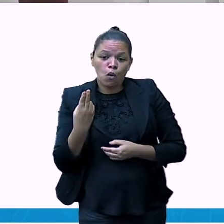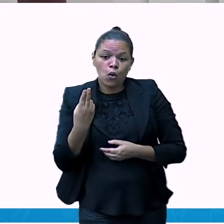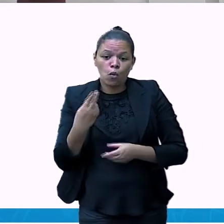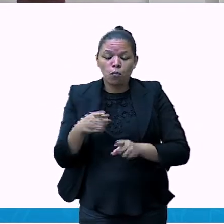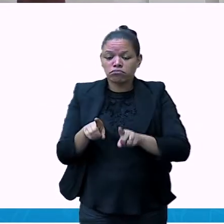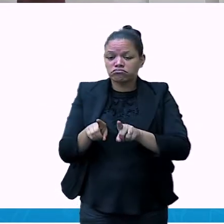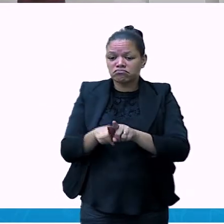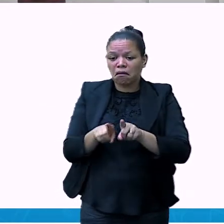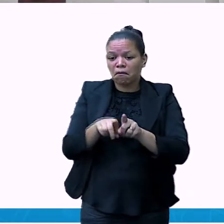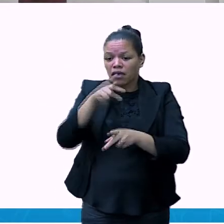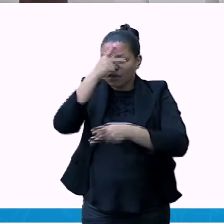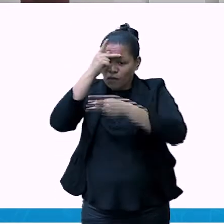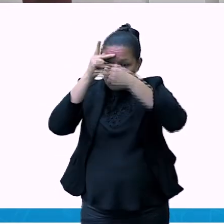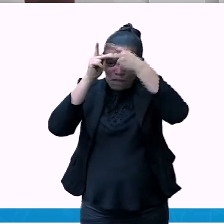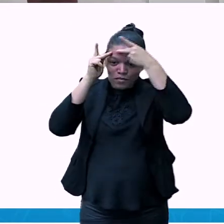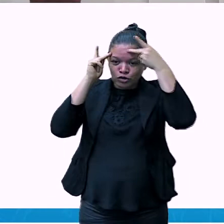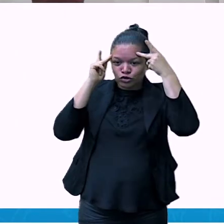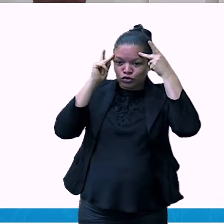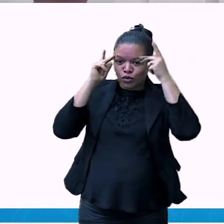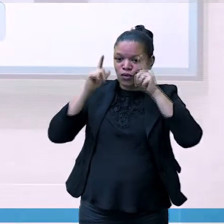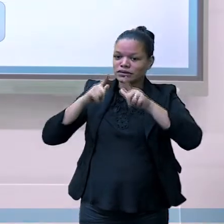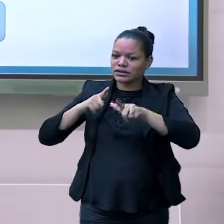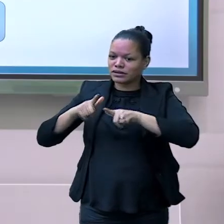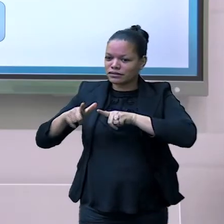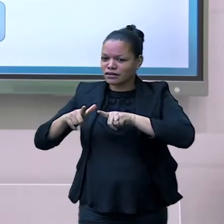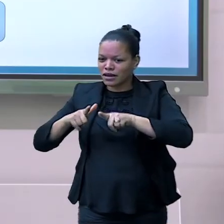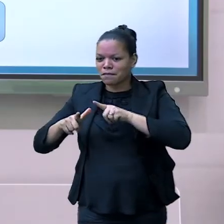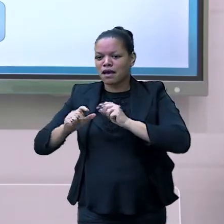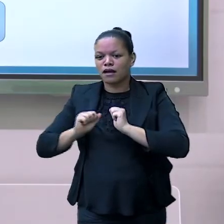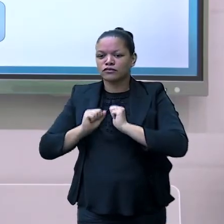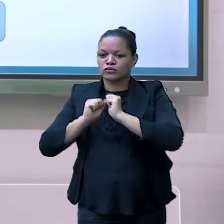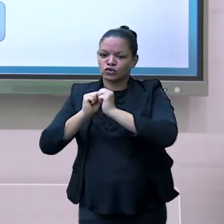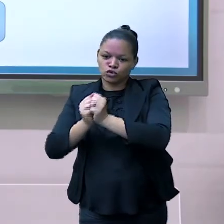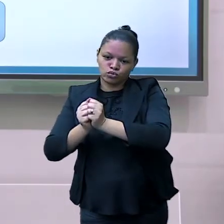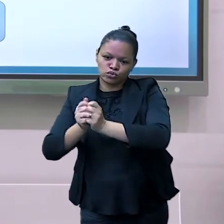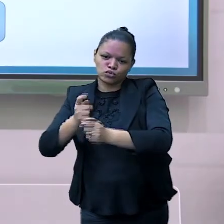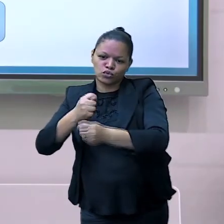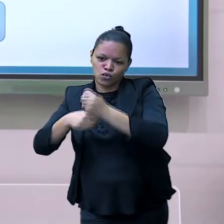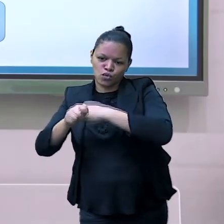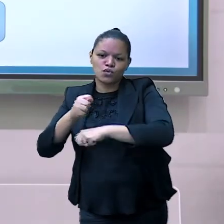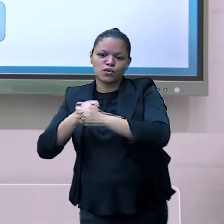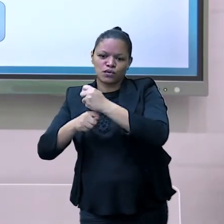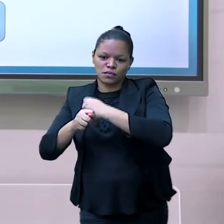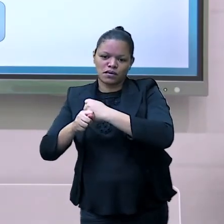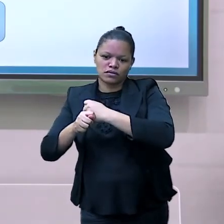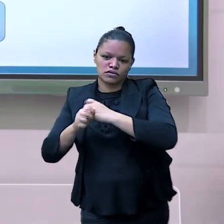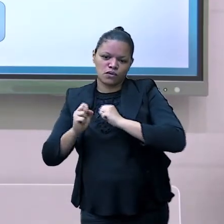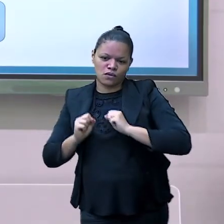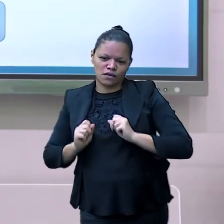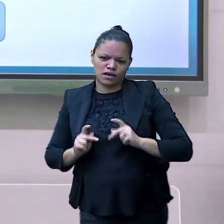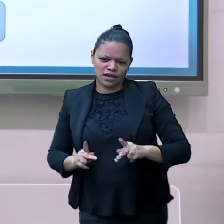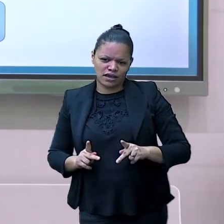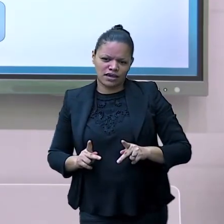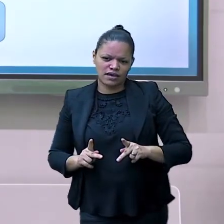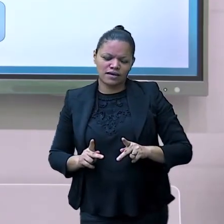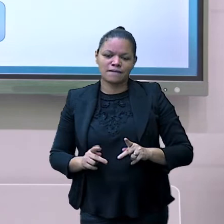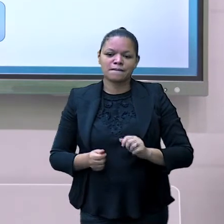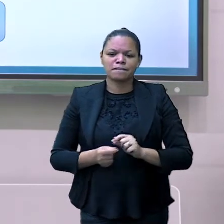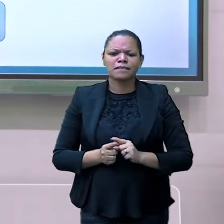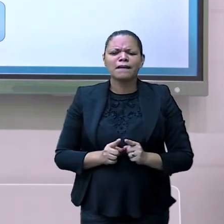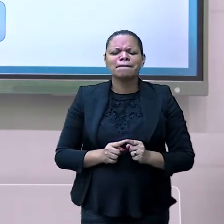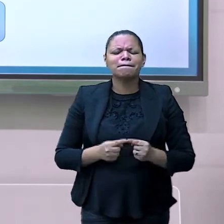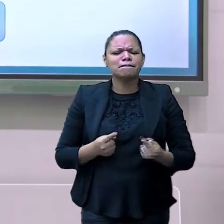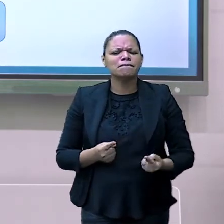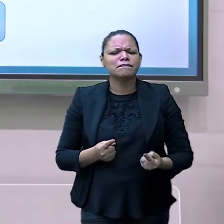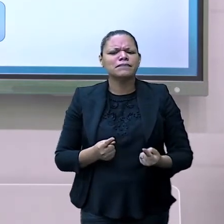a importação é importante? Porque é isso que eu disse. Às vezes o país ele não produz em grande quantidade